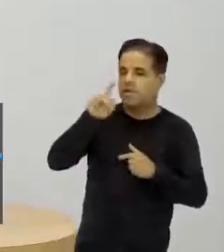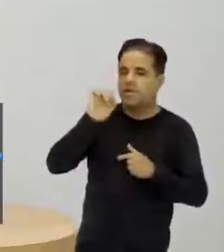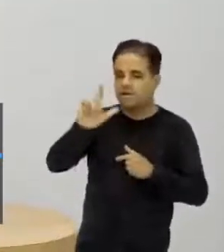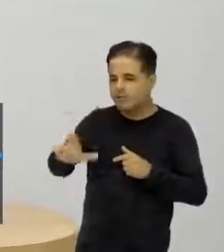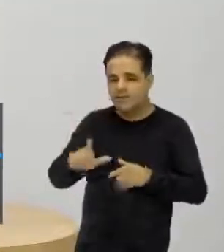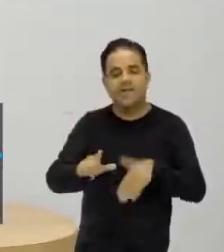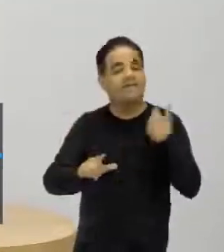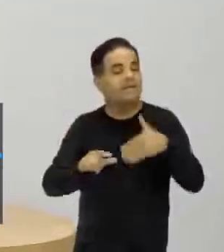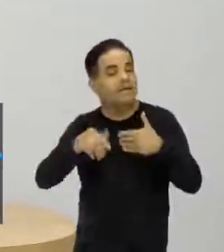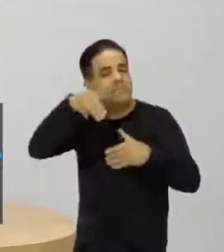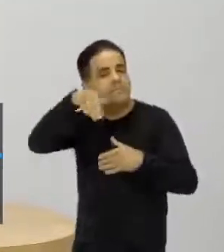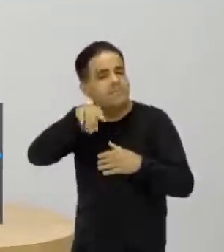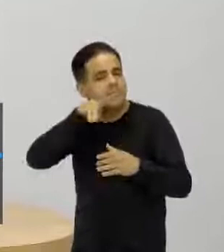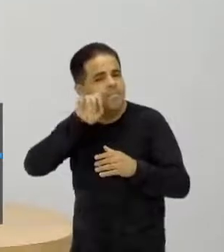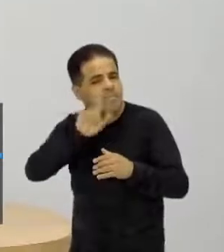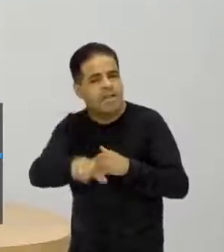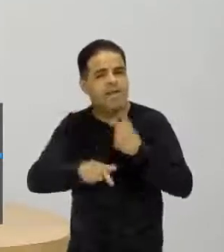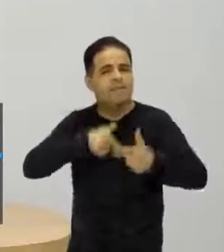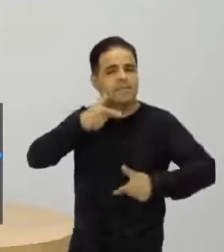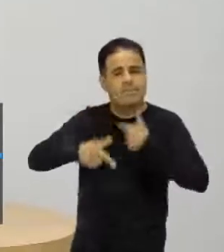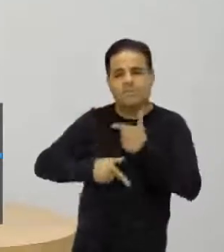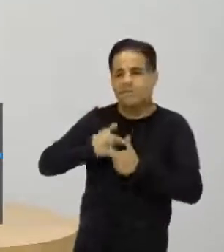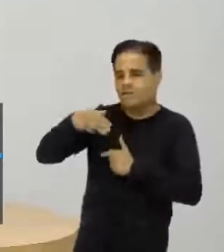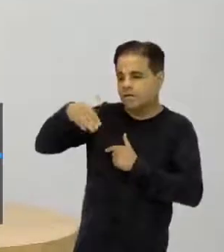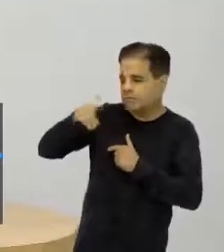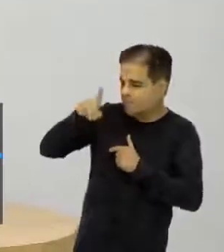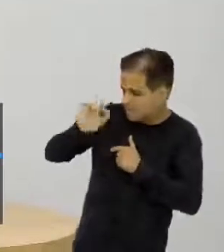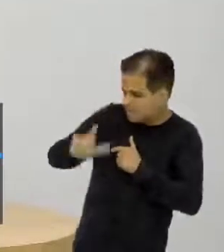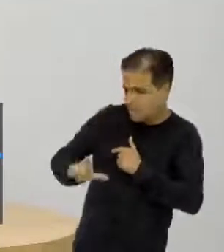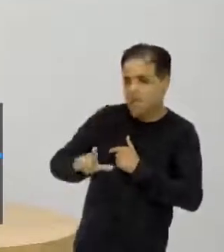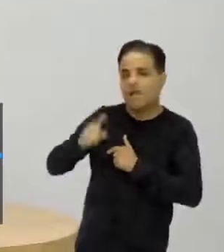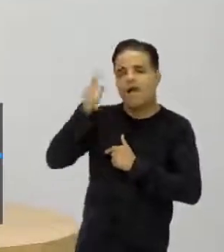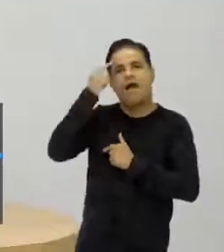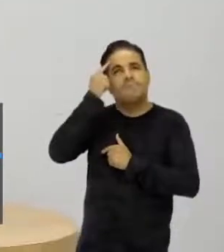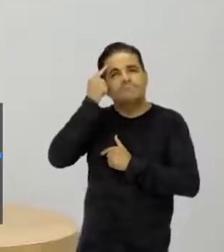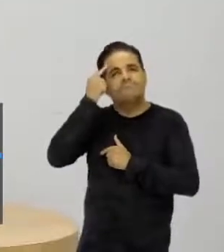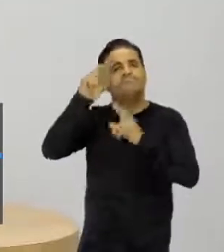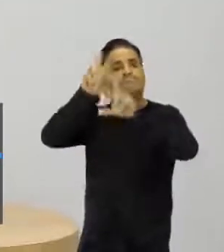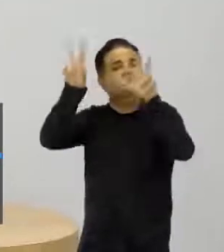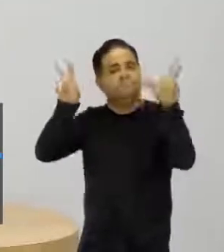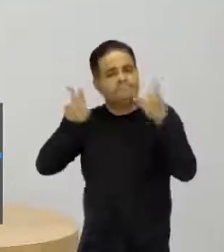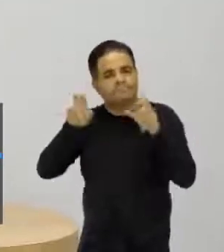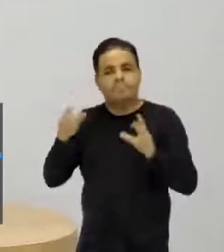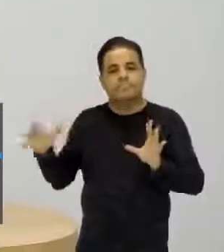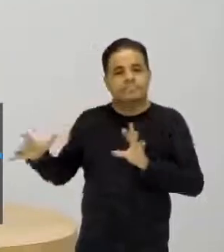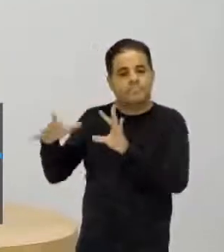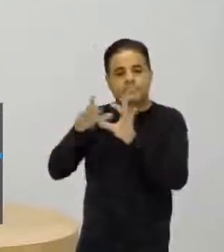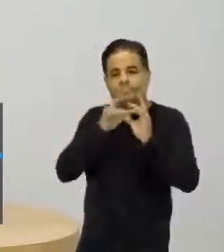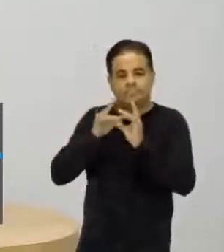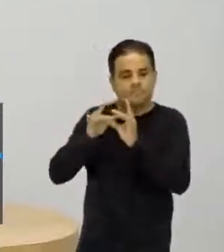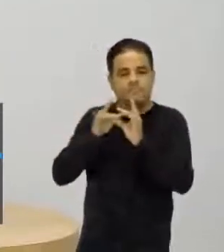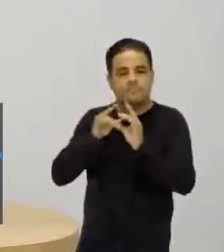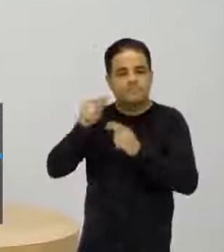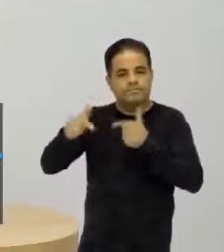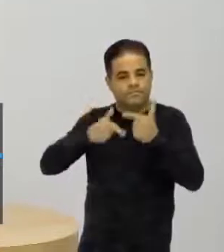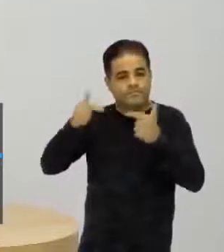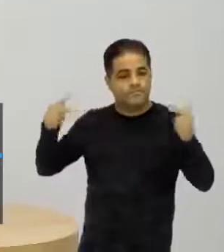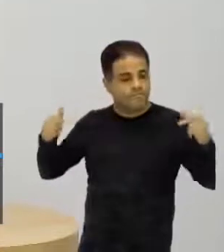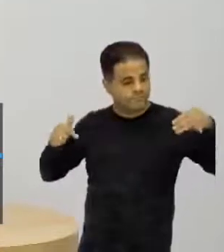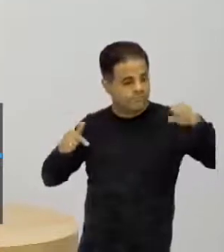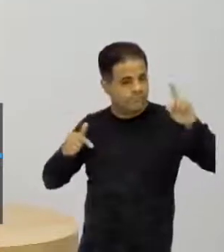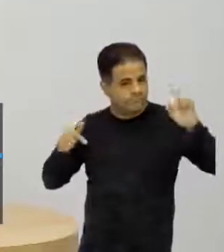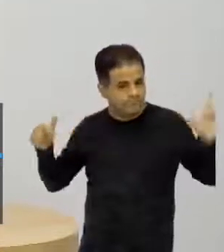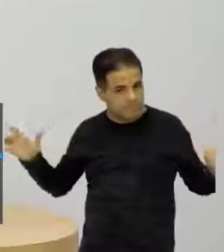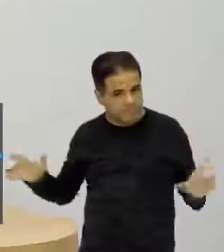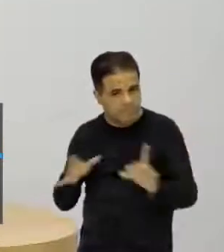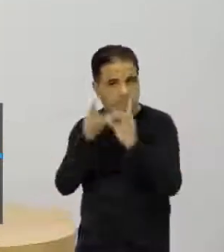aí, após a publicação também dos trabalhos de Mendel, a gente fala numa questão que é a união dos trabalhos de Mendel com Darwin, que a gente chama aí